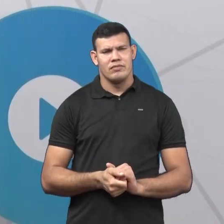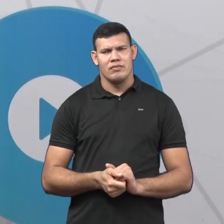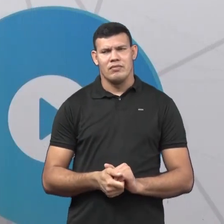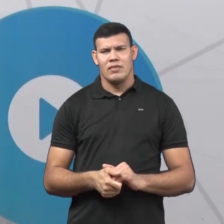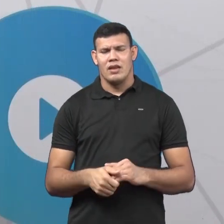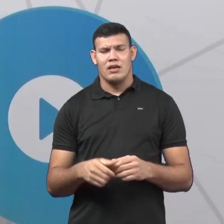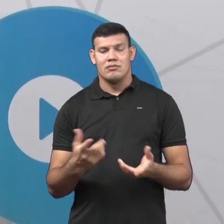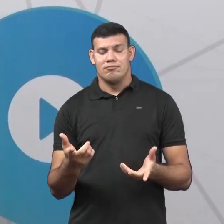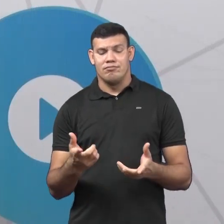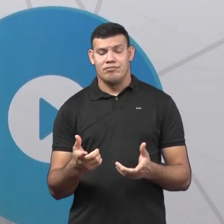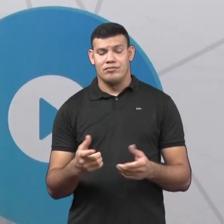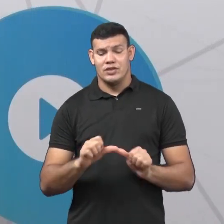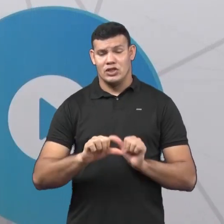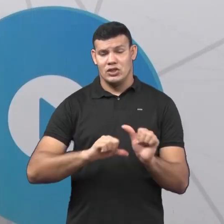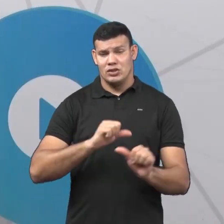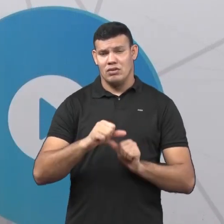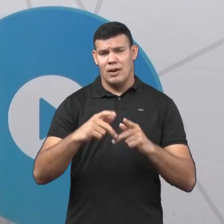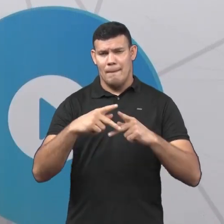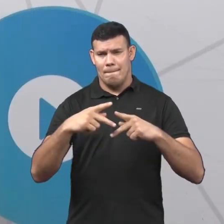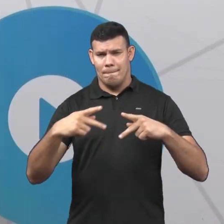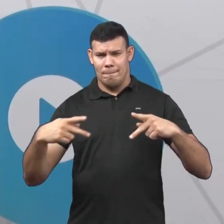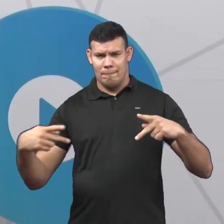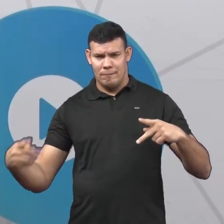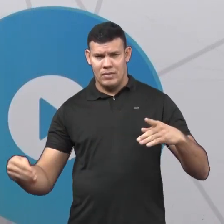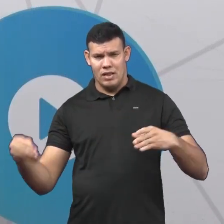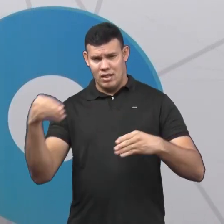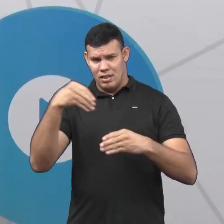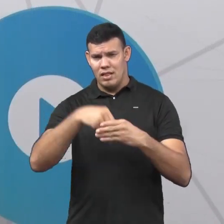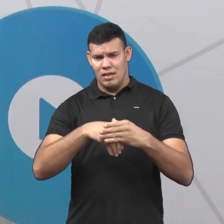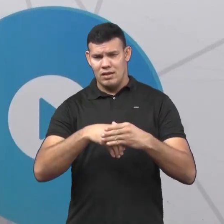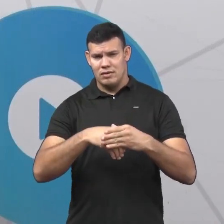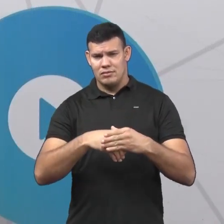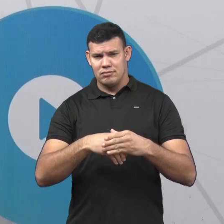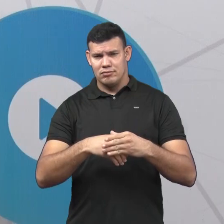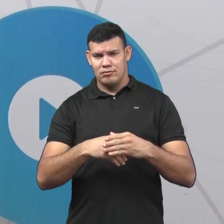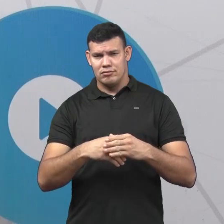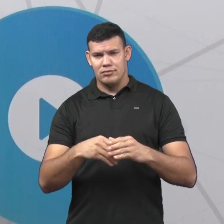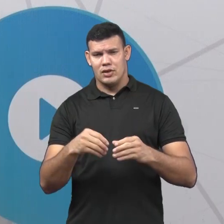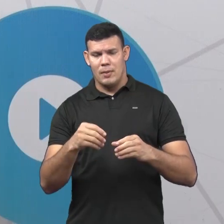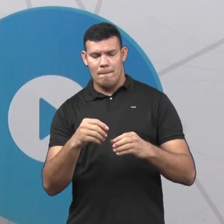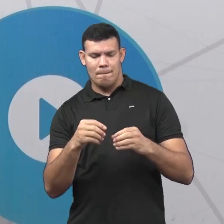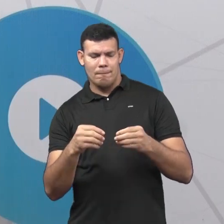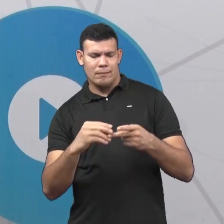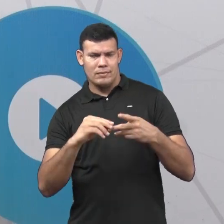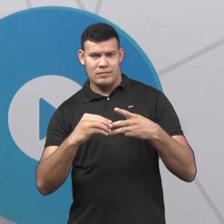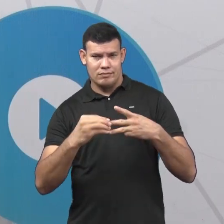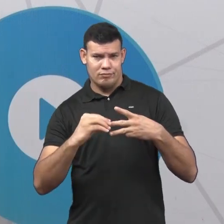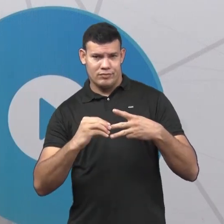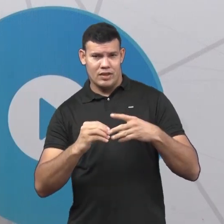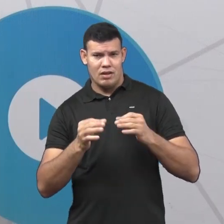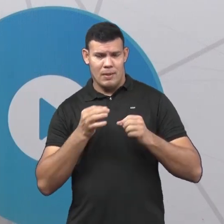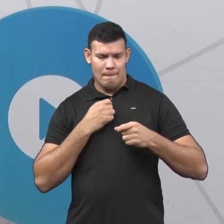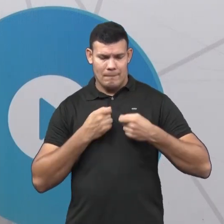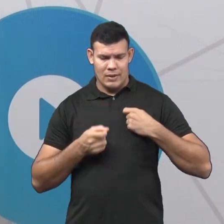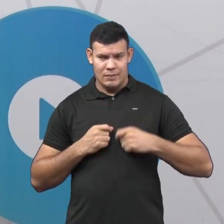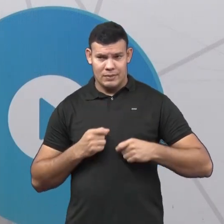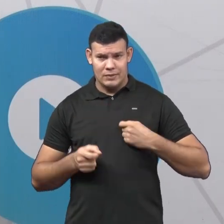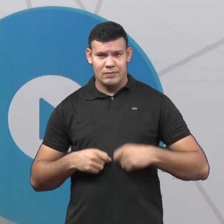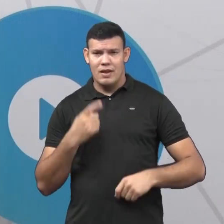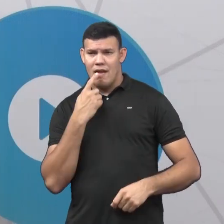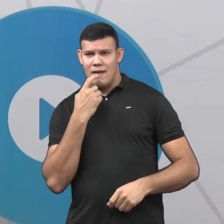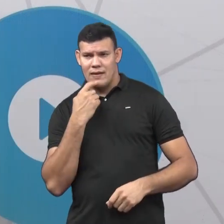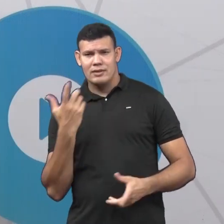uma alteração na proteína que está presente dentro da hemácia, que é a hemoglobina, e isso vai fazer com que tenha